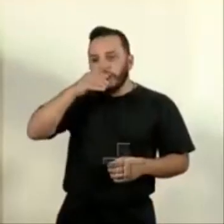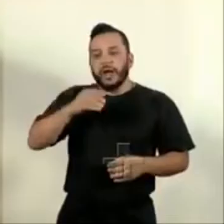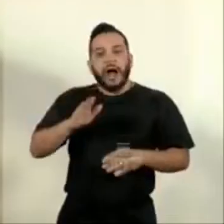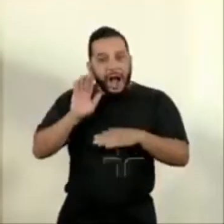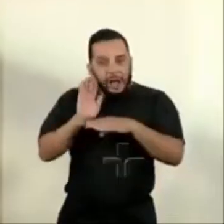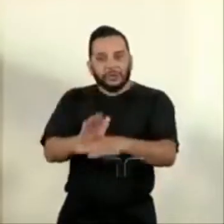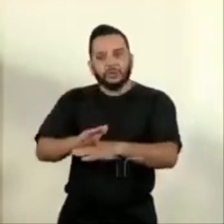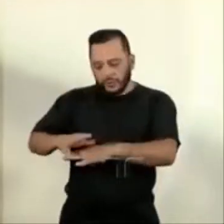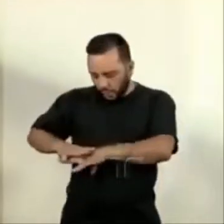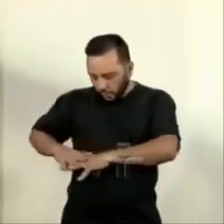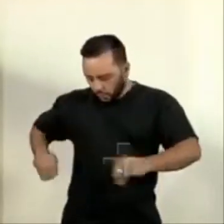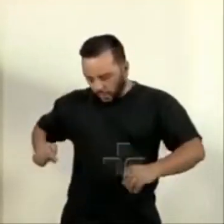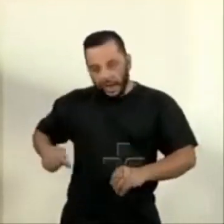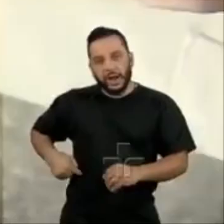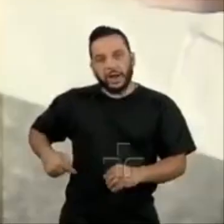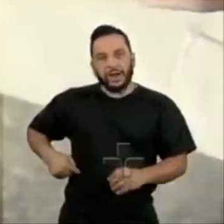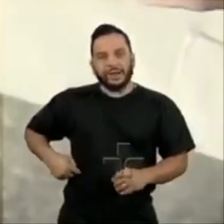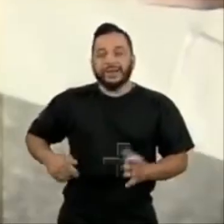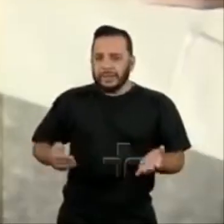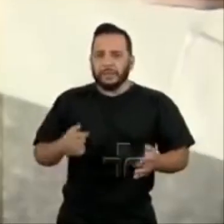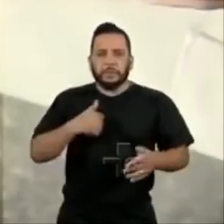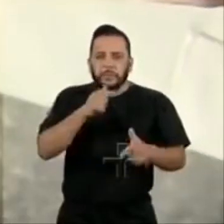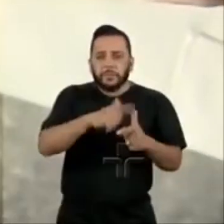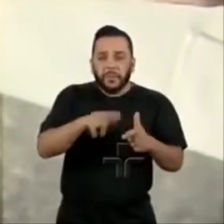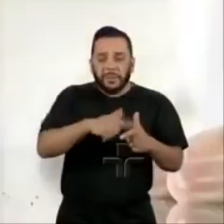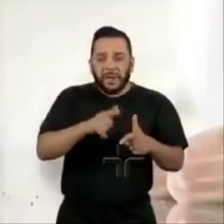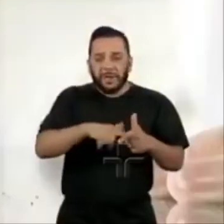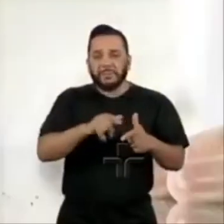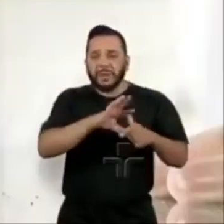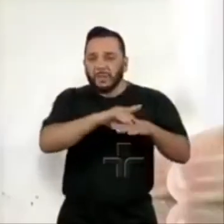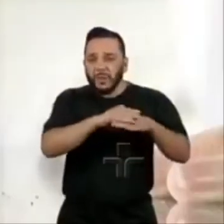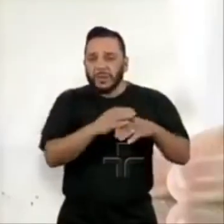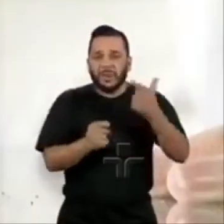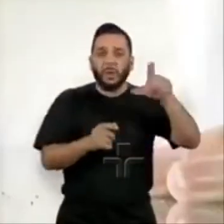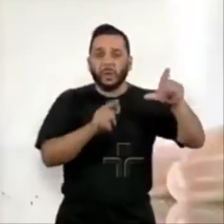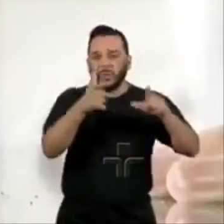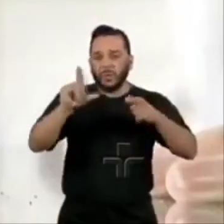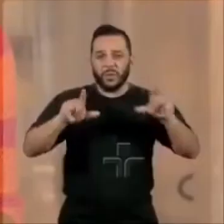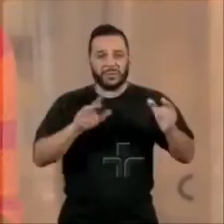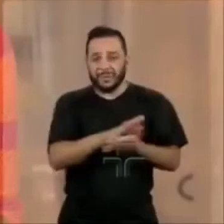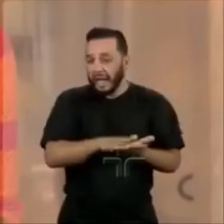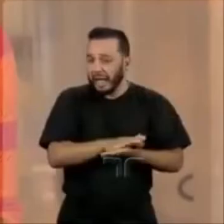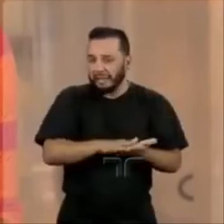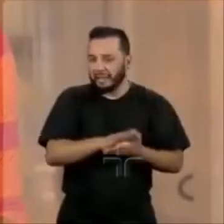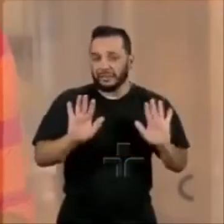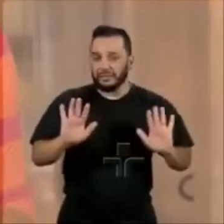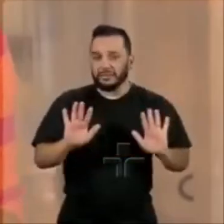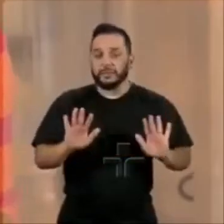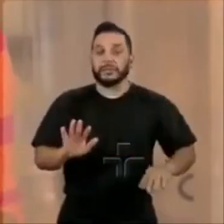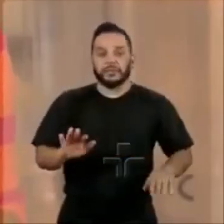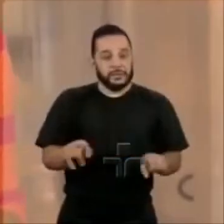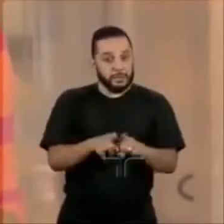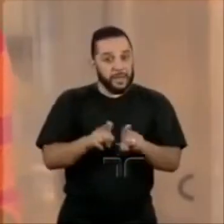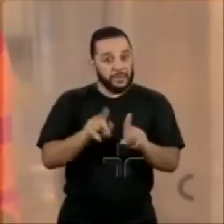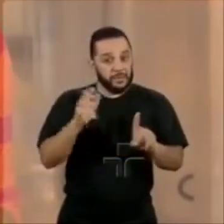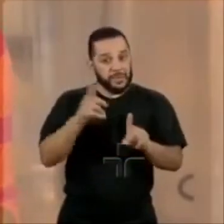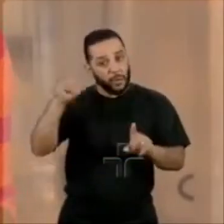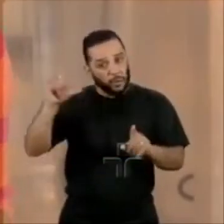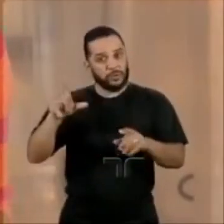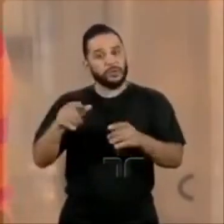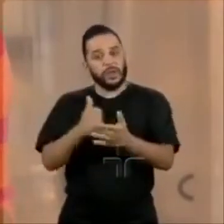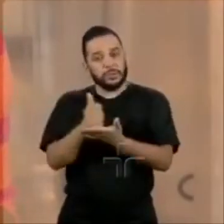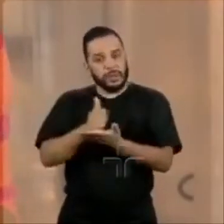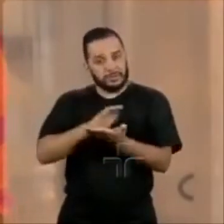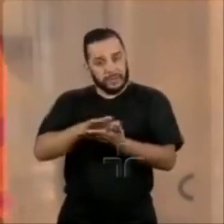sem efeitos colaterais e sem interferir na ação de outros medicamentos no brasil a própolis é classificada como um